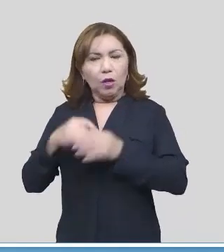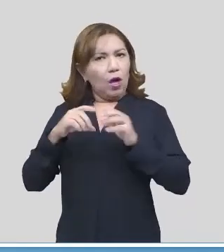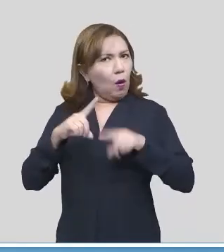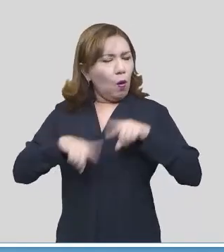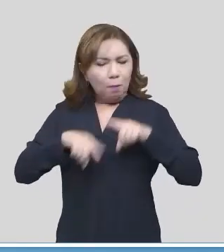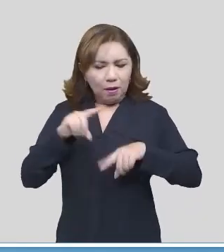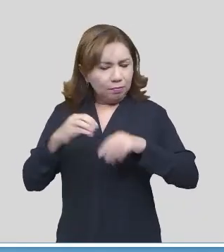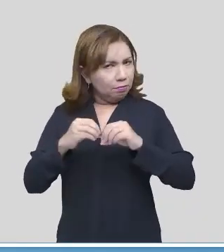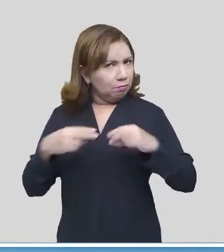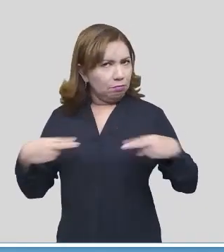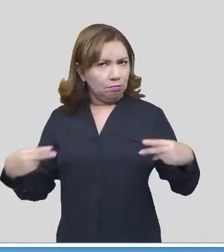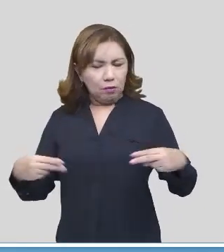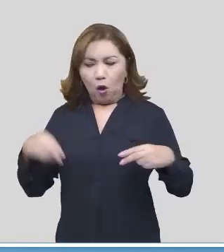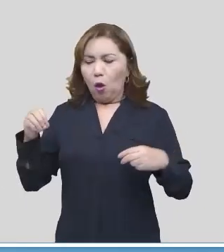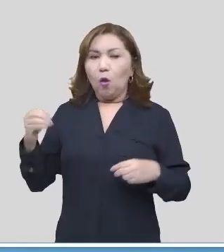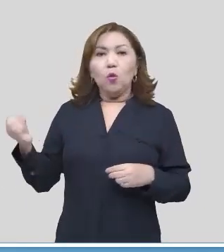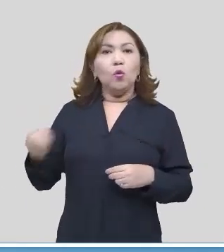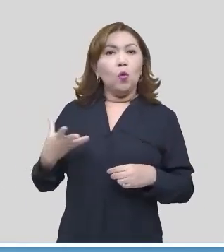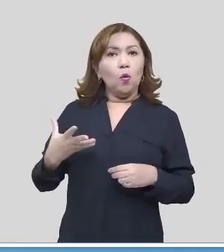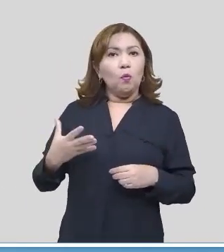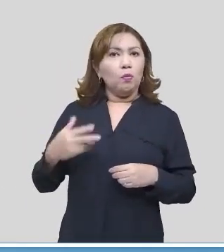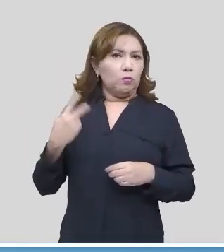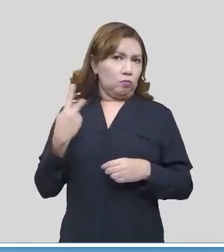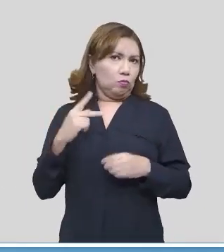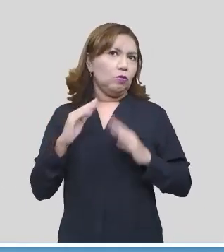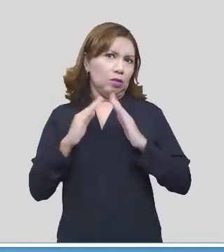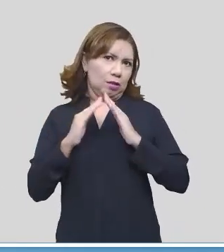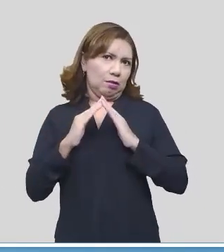exemplo, precisamos medir.